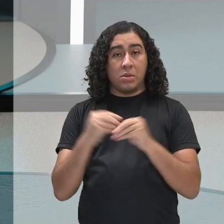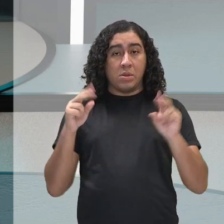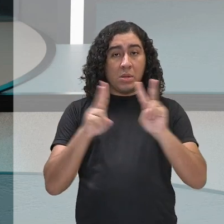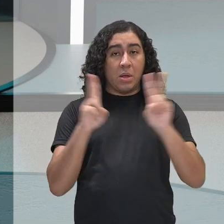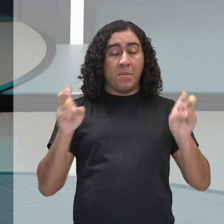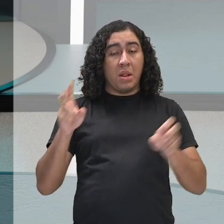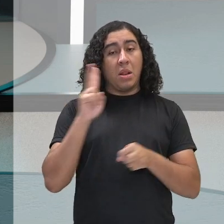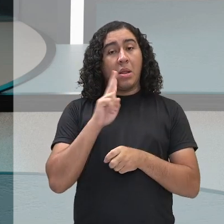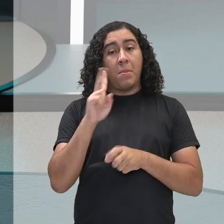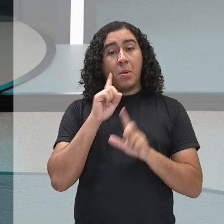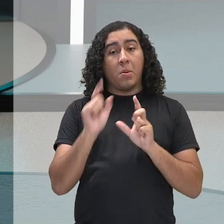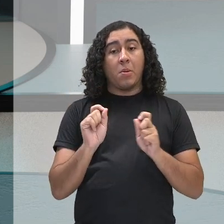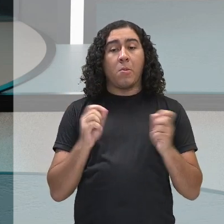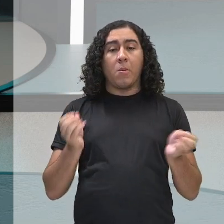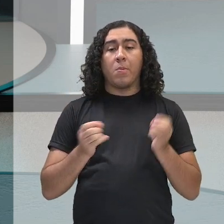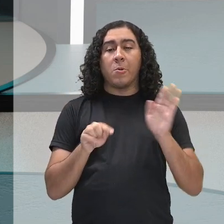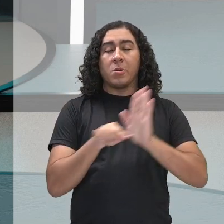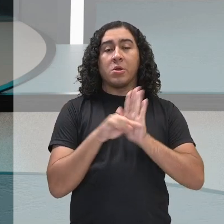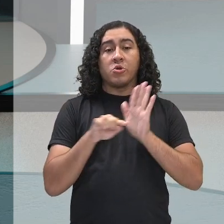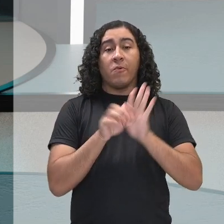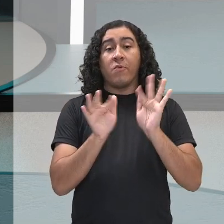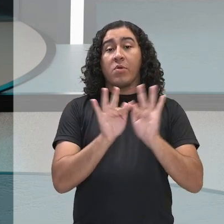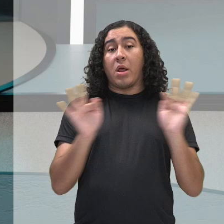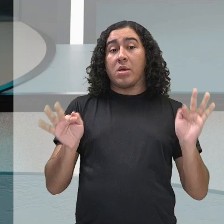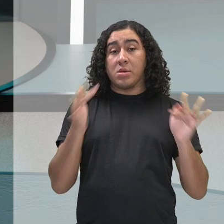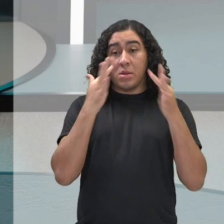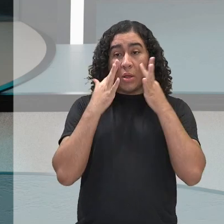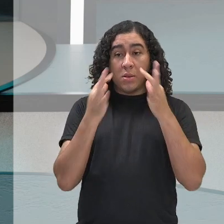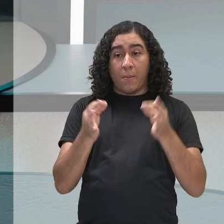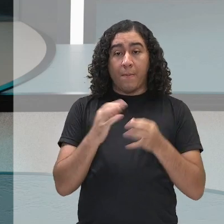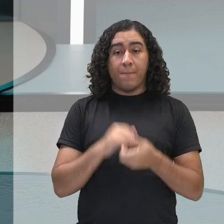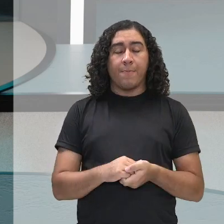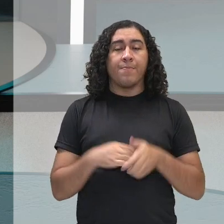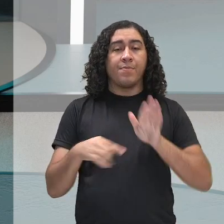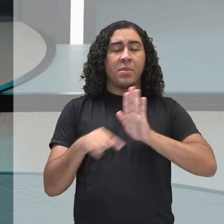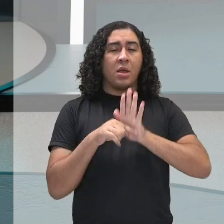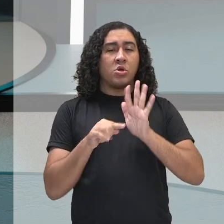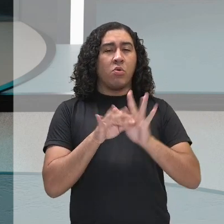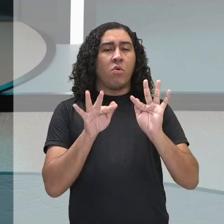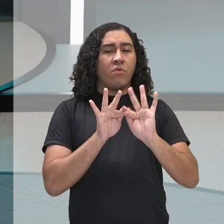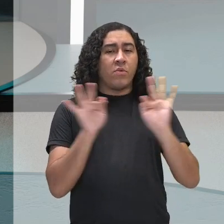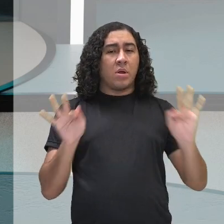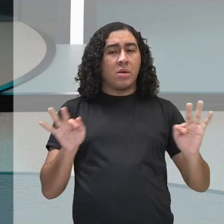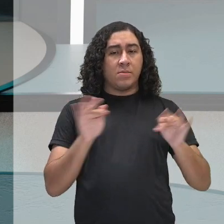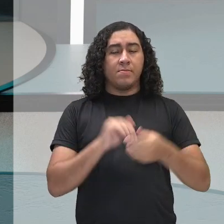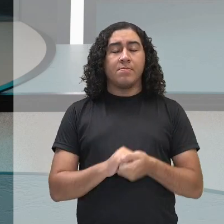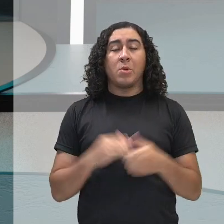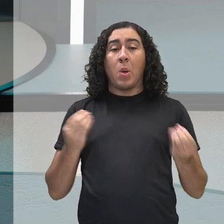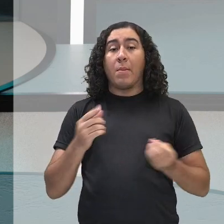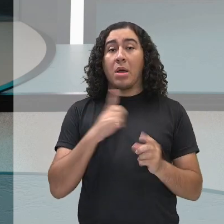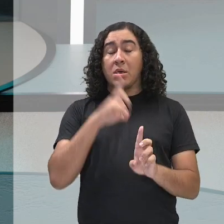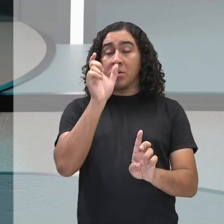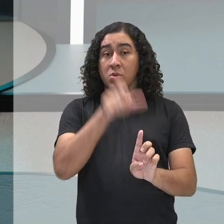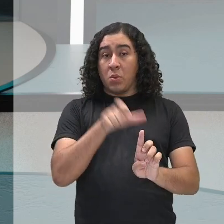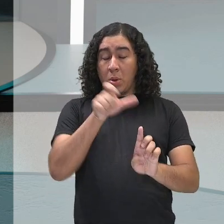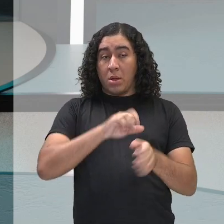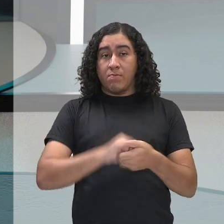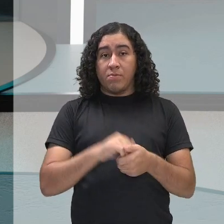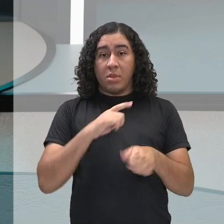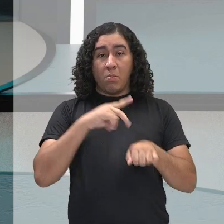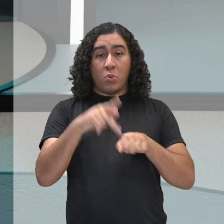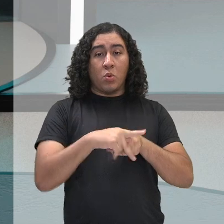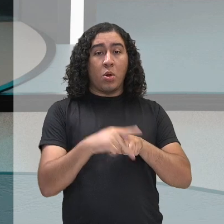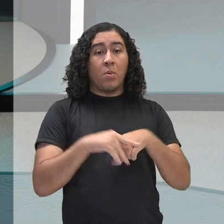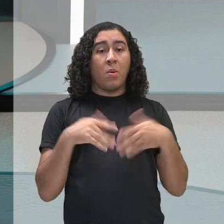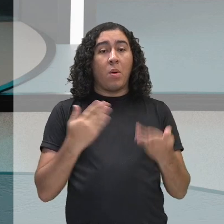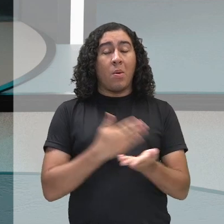relembrar a forma negativa. Acompanhe comigo. Forma negativa, vamos relembrar a forma do singular? Os pronomes do singular quais